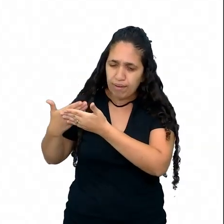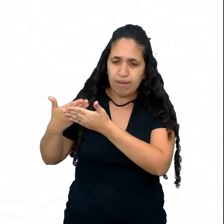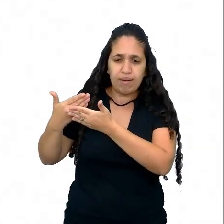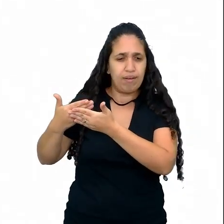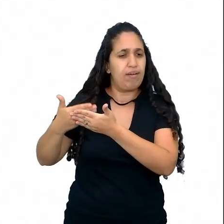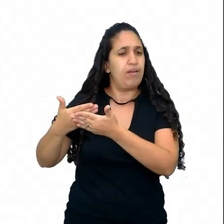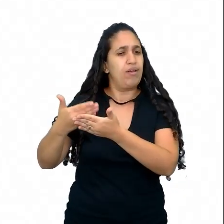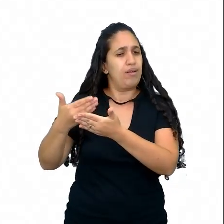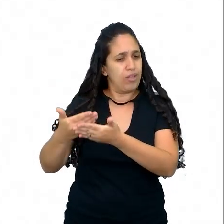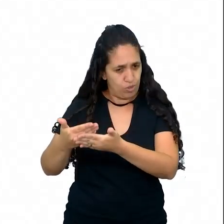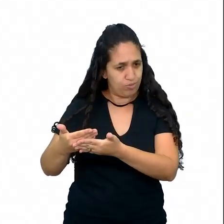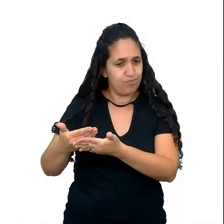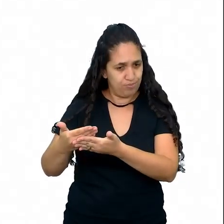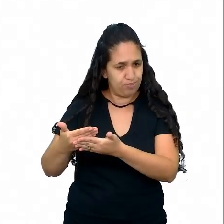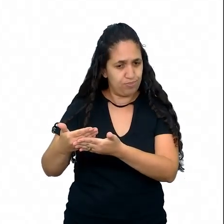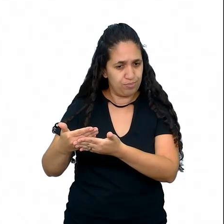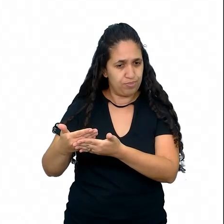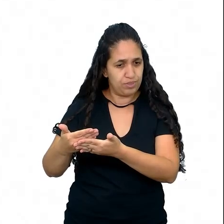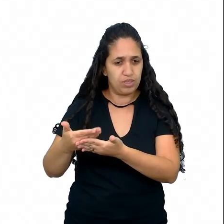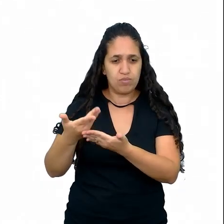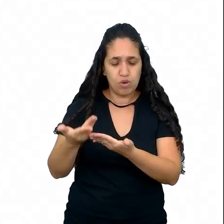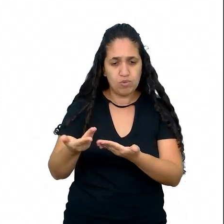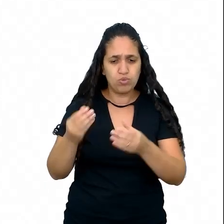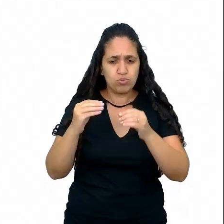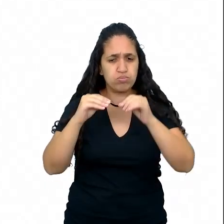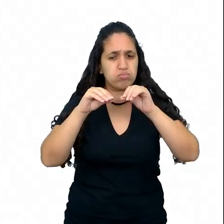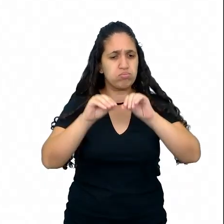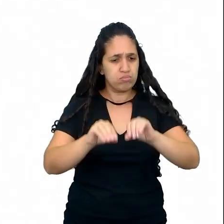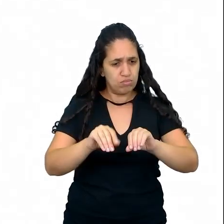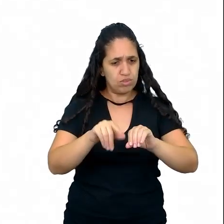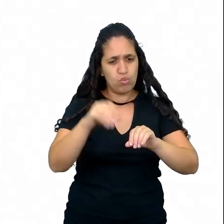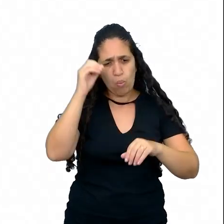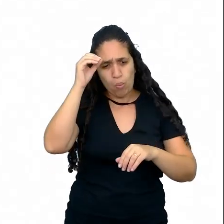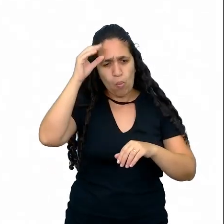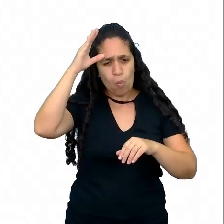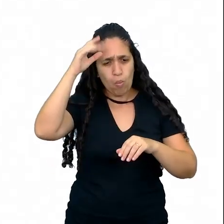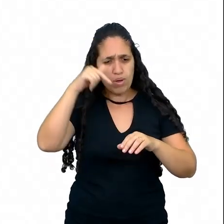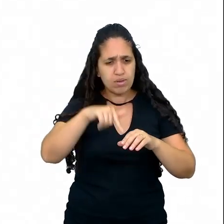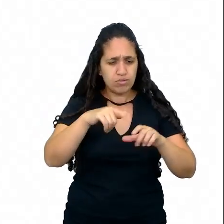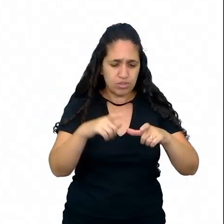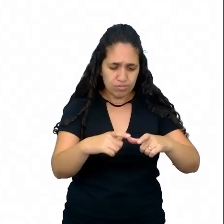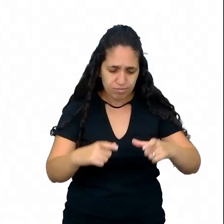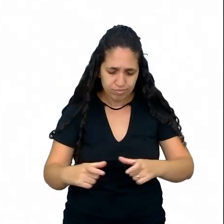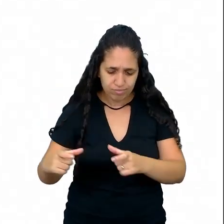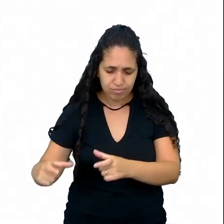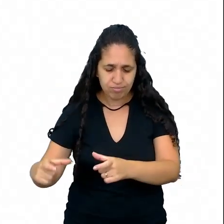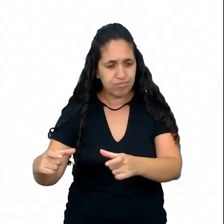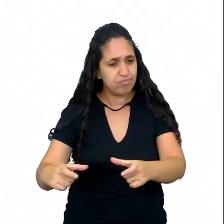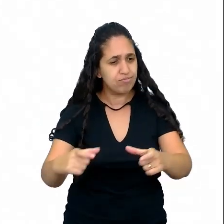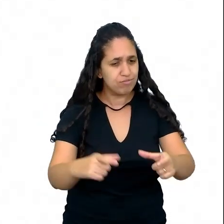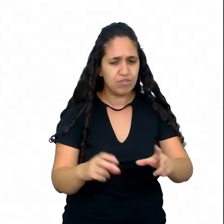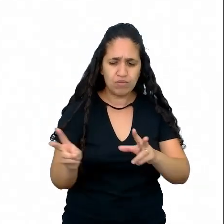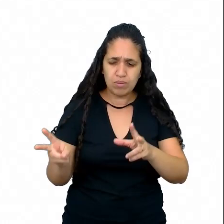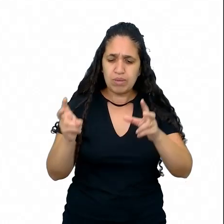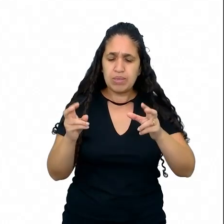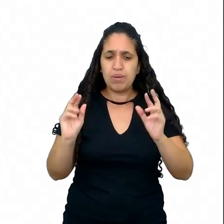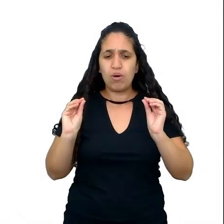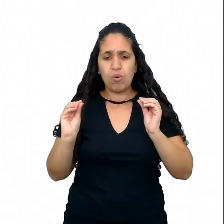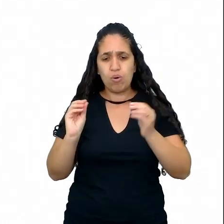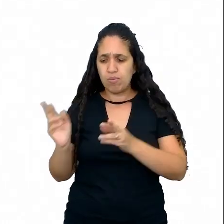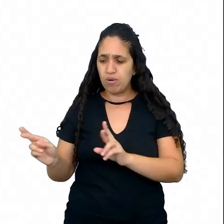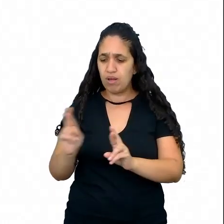terceira, quarta, quinta e sexta aula e nós vamos colocar esse conhecimento na nossa pavimentação. Nós vamos reconhecer a relação